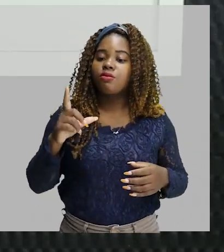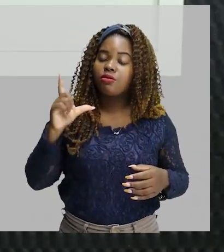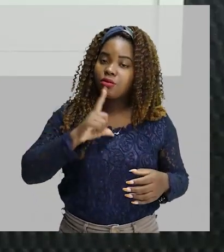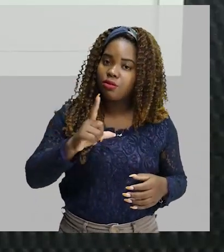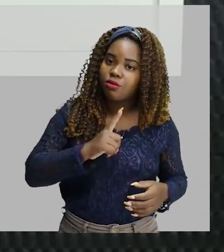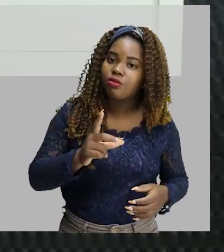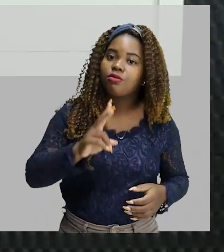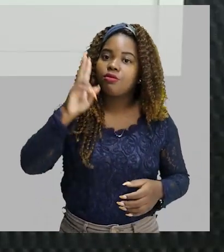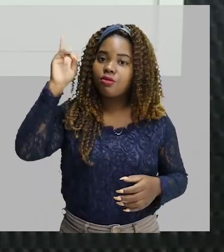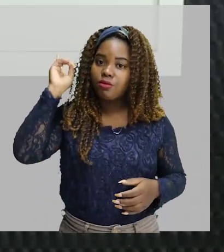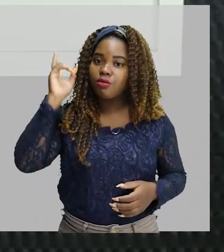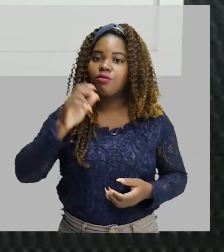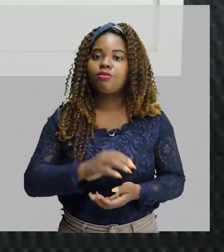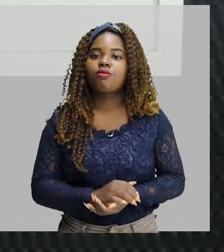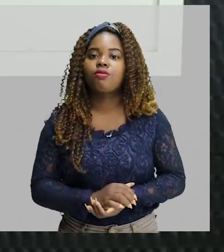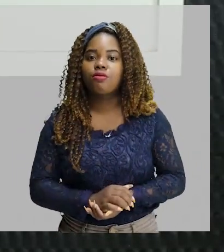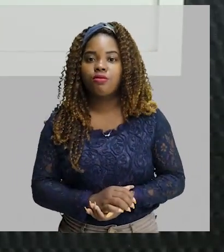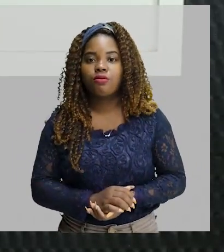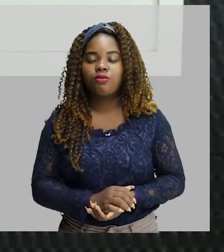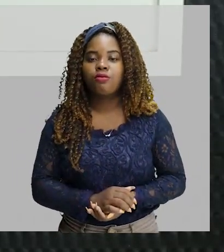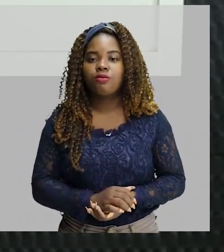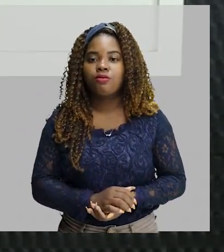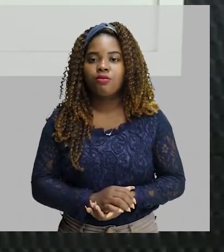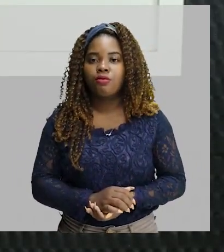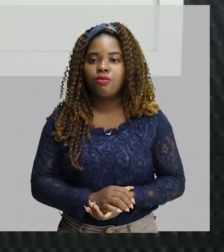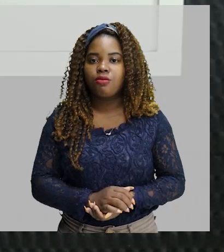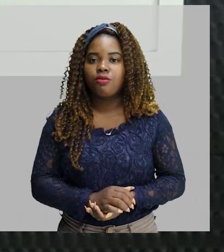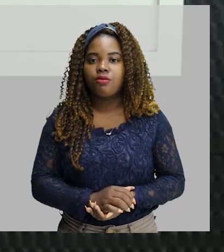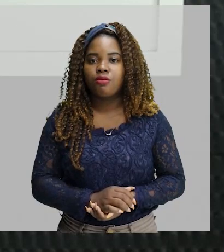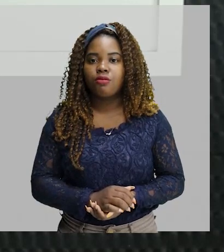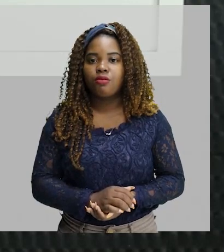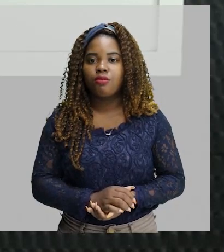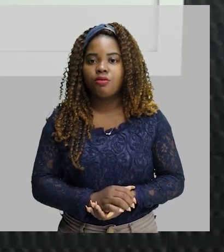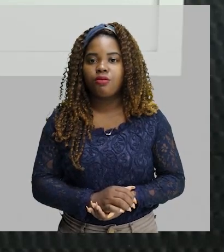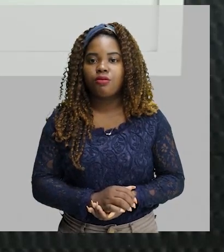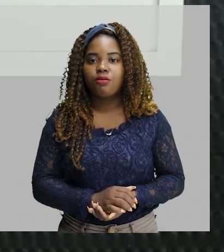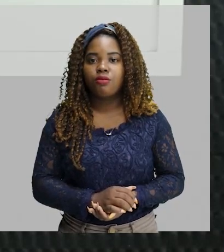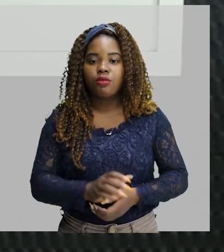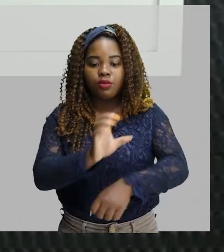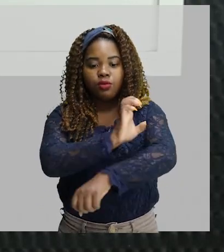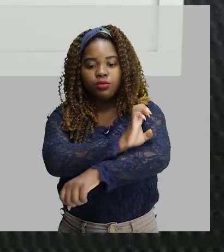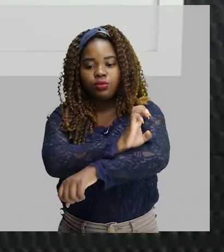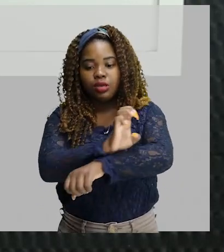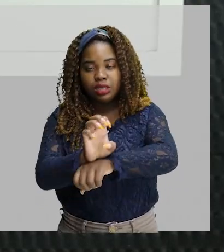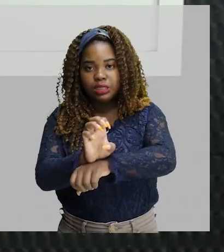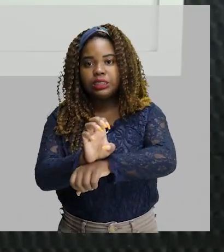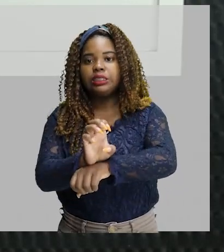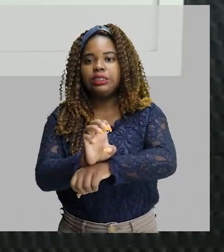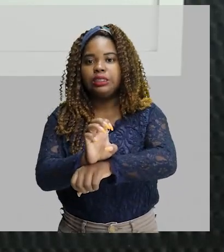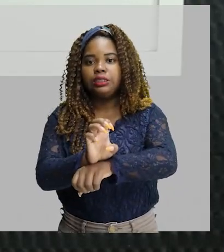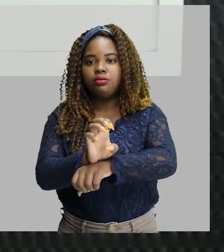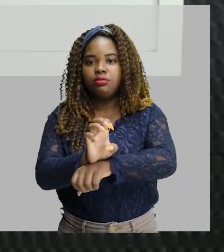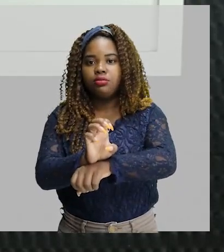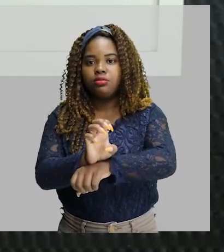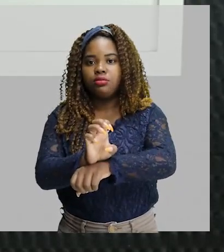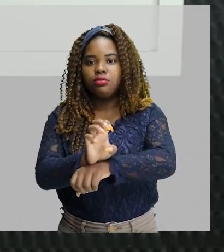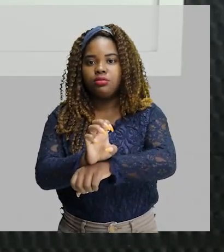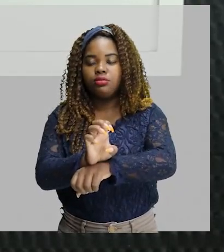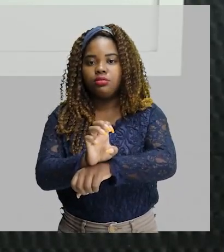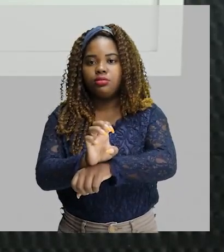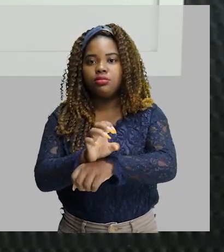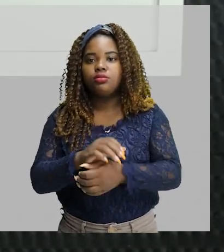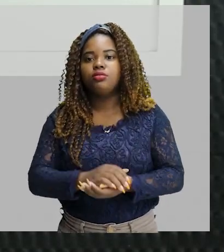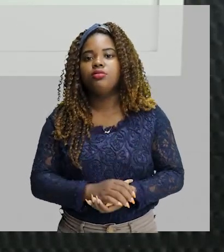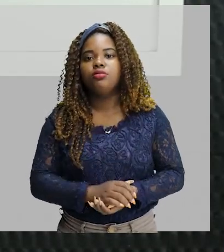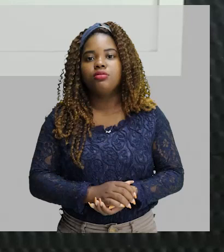com a deontologia. A deontologia, enquanto ética do dever, tá? Que ela